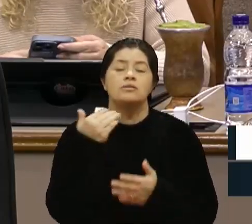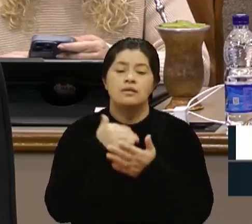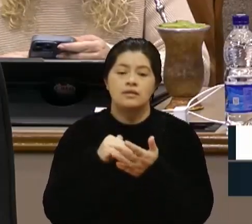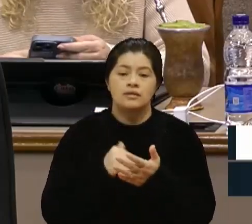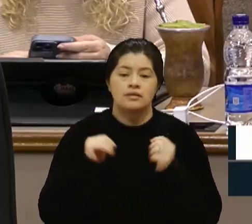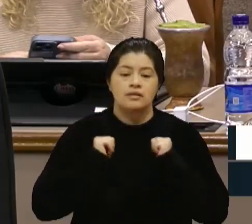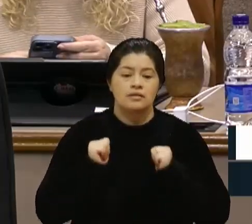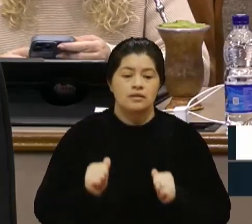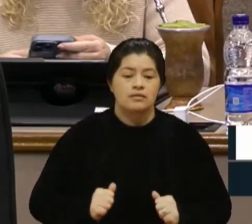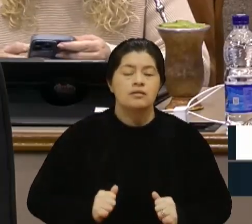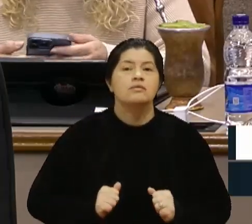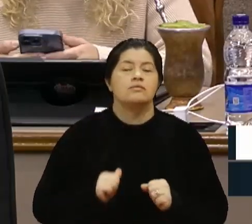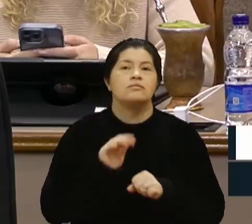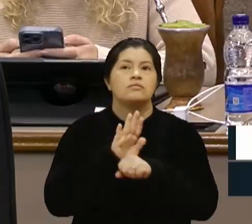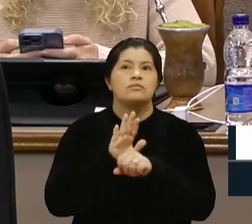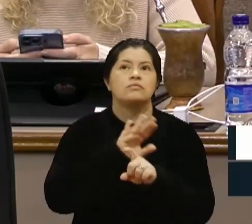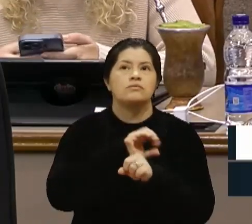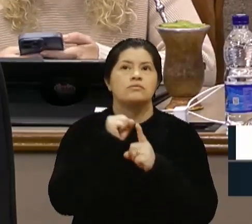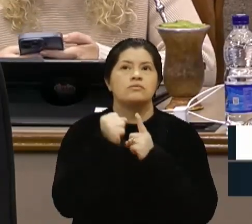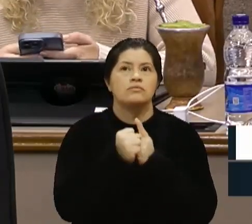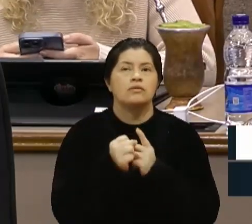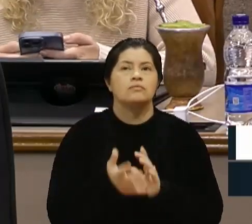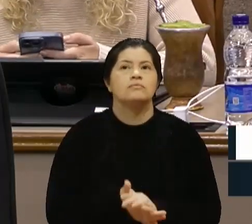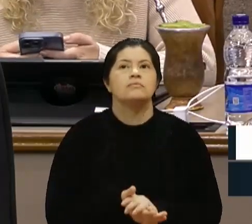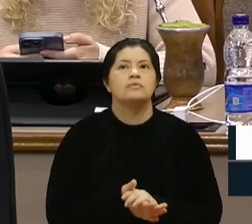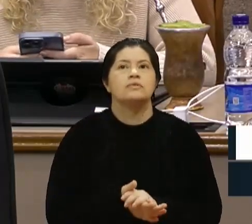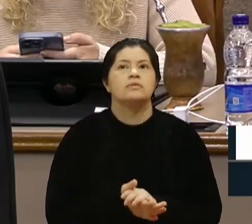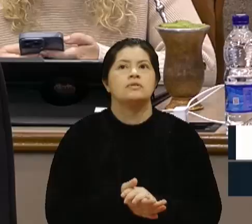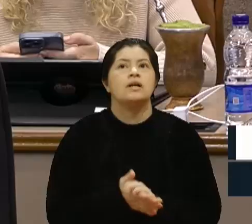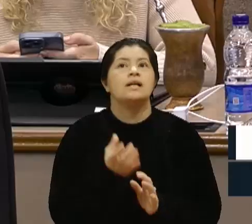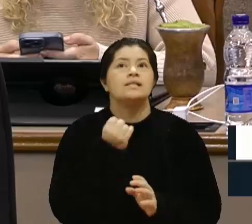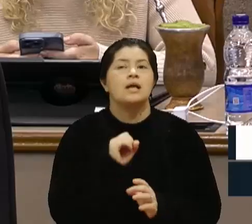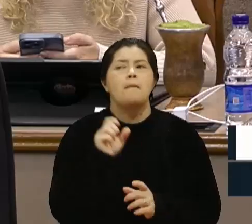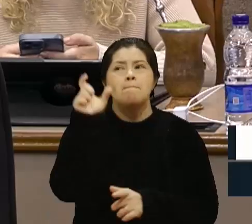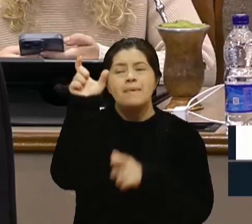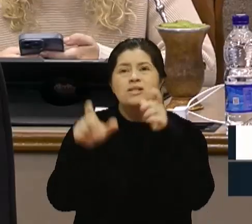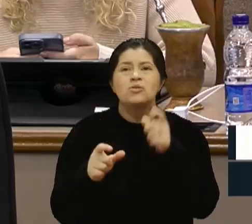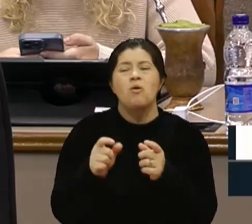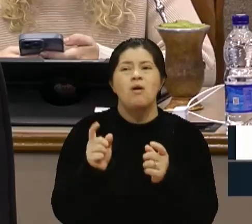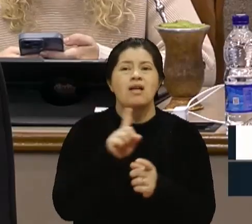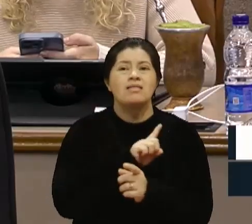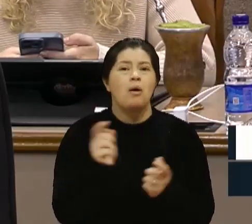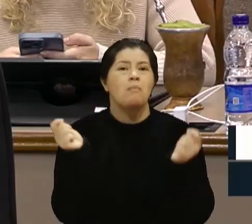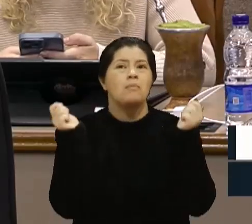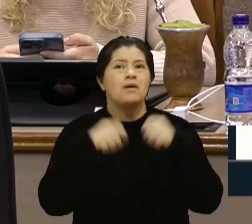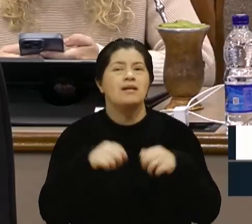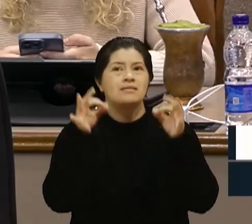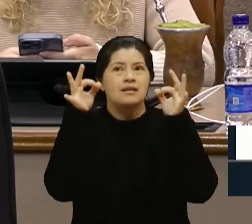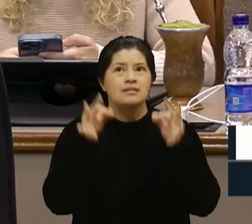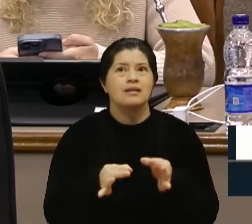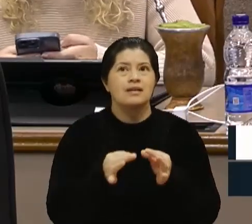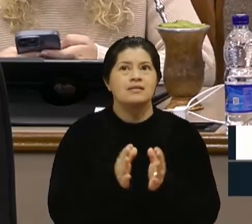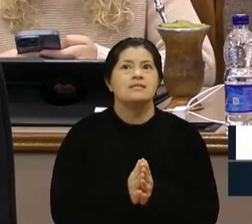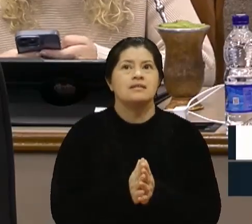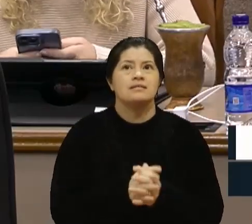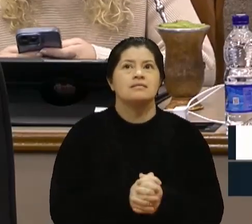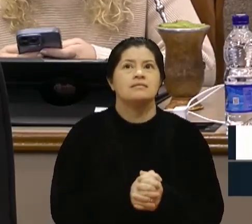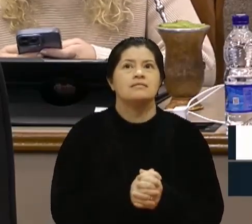Secretaria de Assistência Social. Né, porque se fosse uma pessoa incompetente, eu tenho certeza que